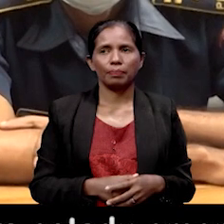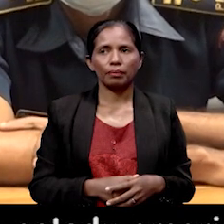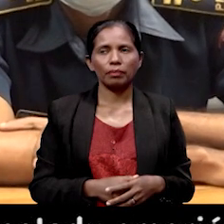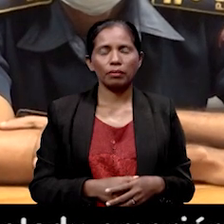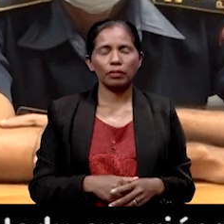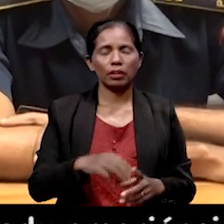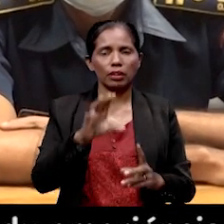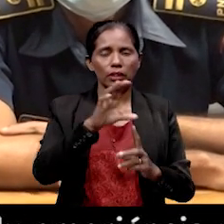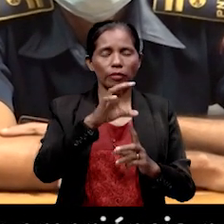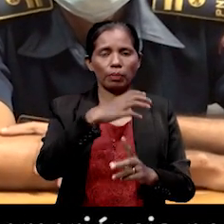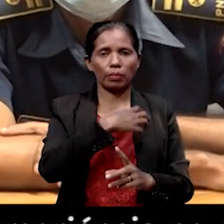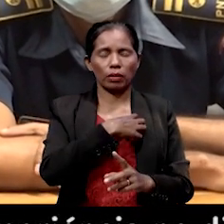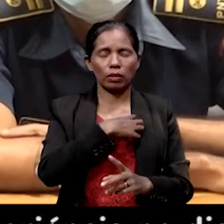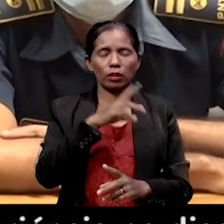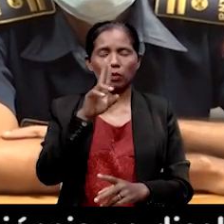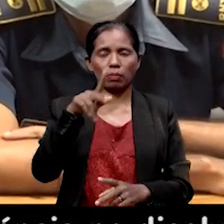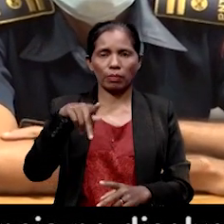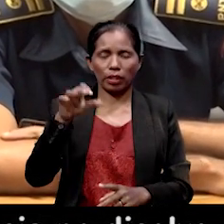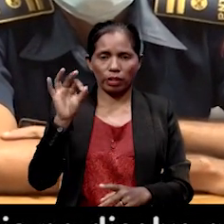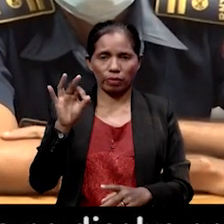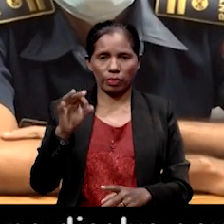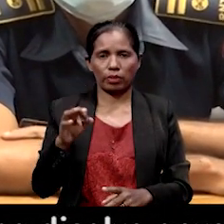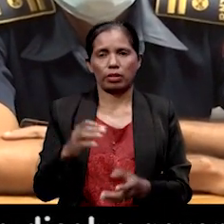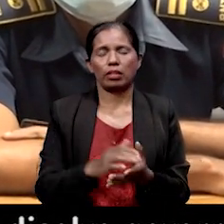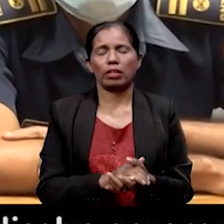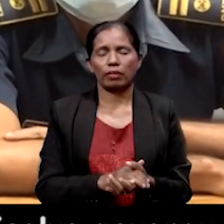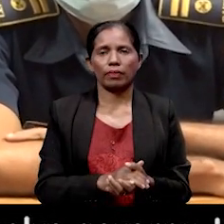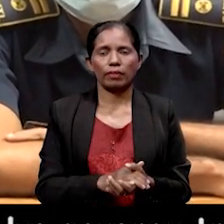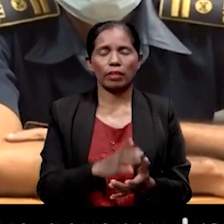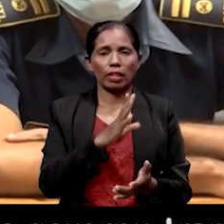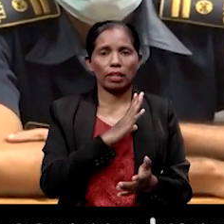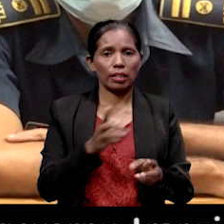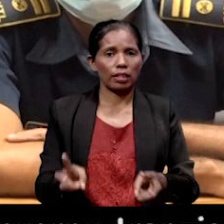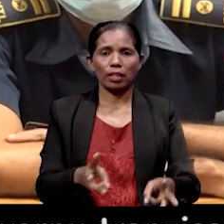comando o PF haro checkpoint e consegue